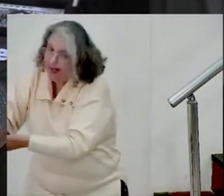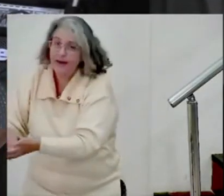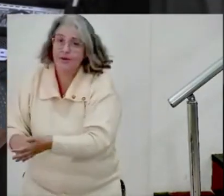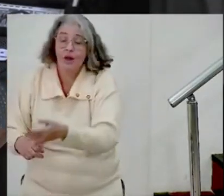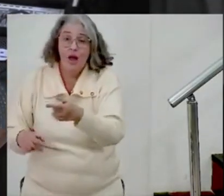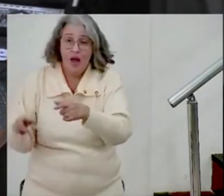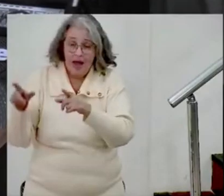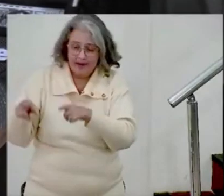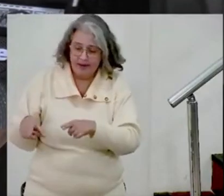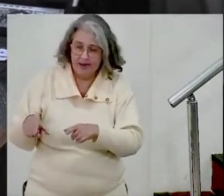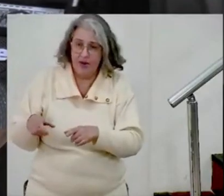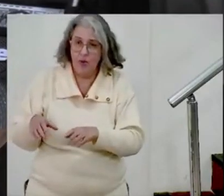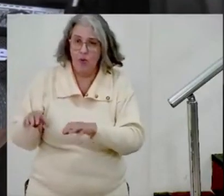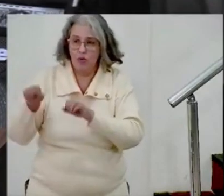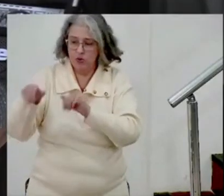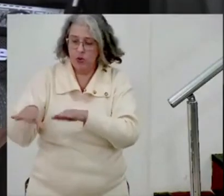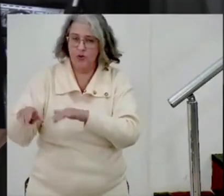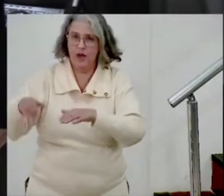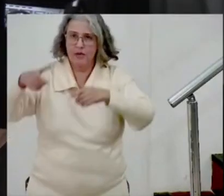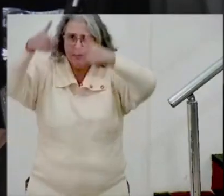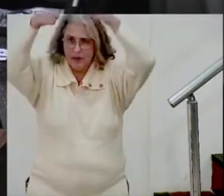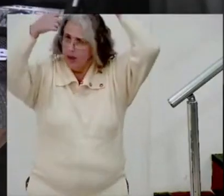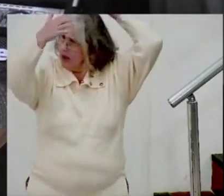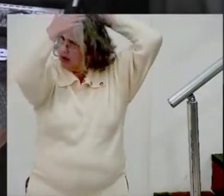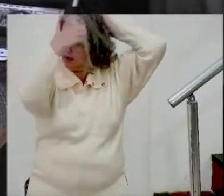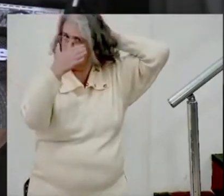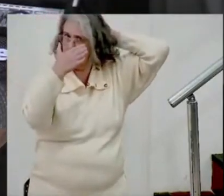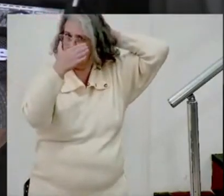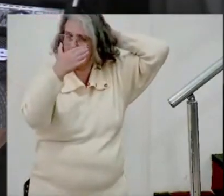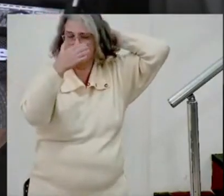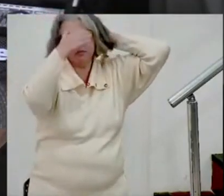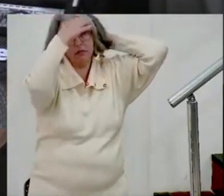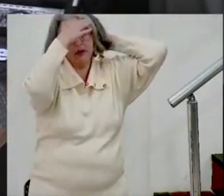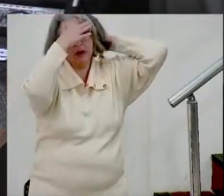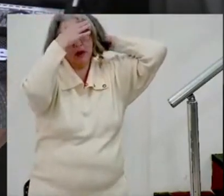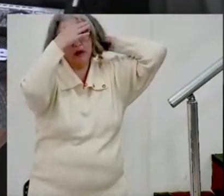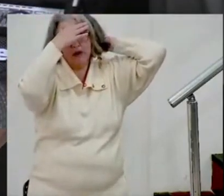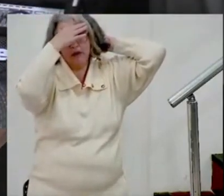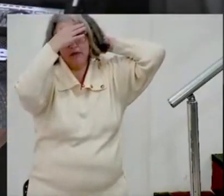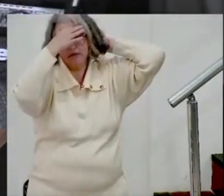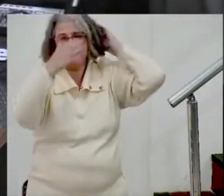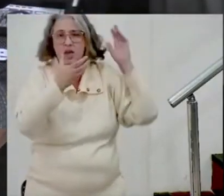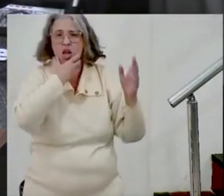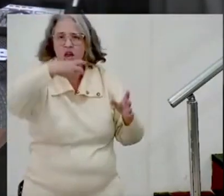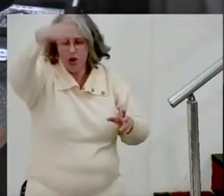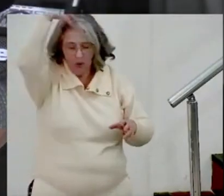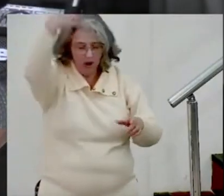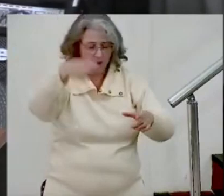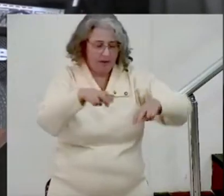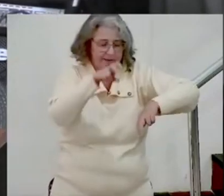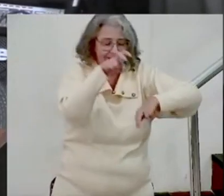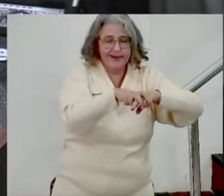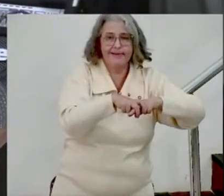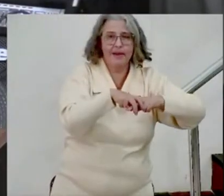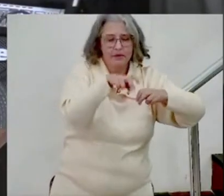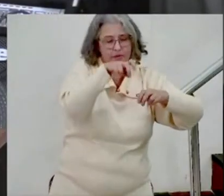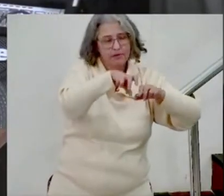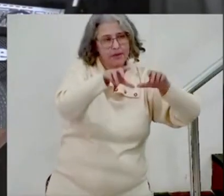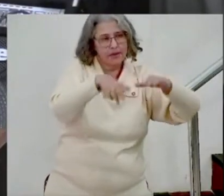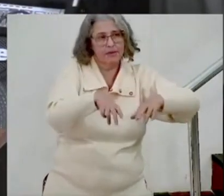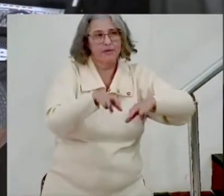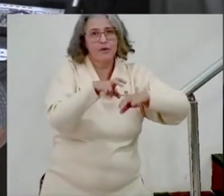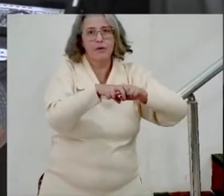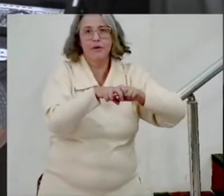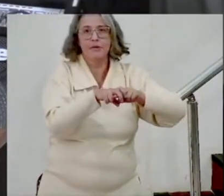para o rei. E o rei Senaqueribe está sentado no seu trono. Ele está diante da cidade de Laquis.